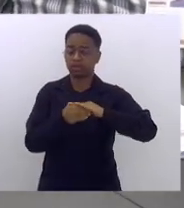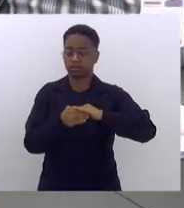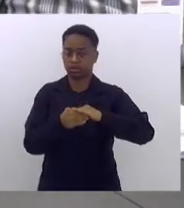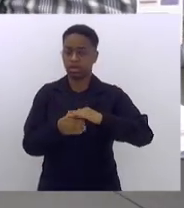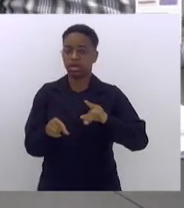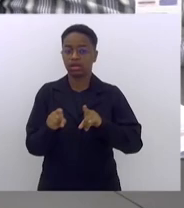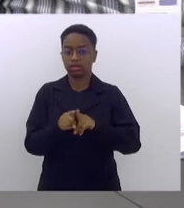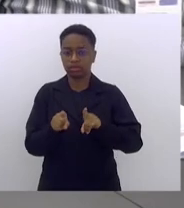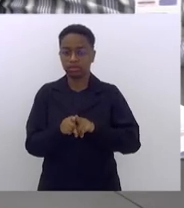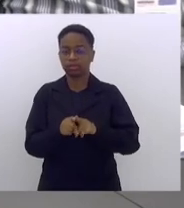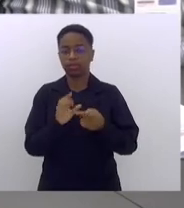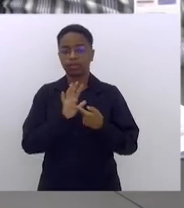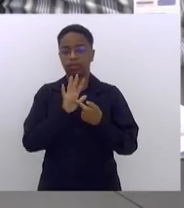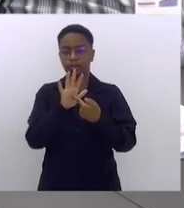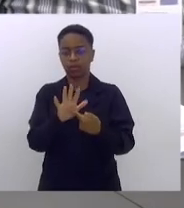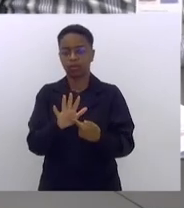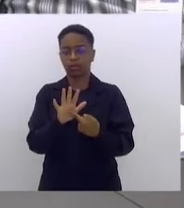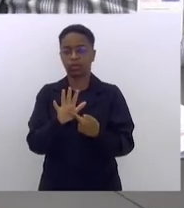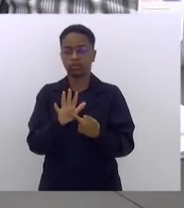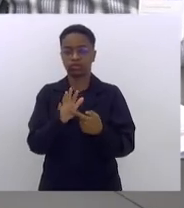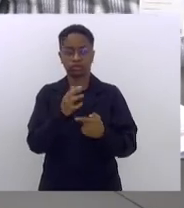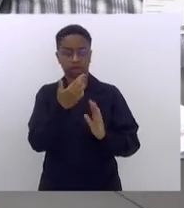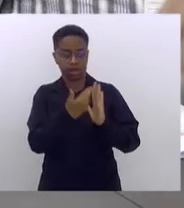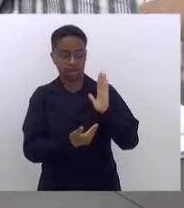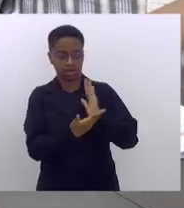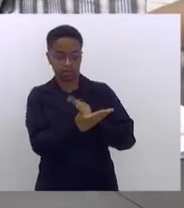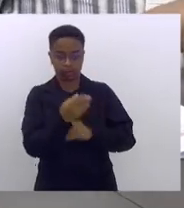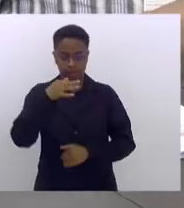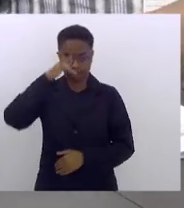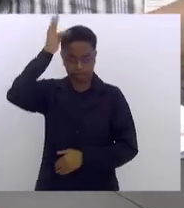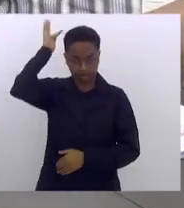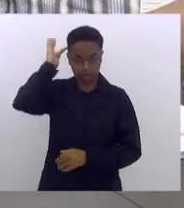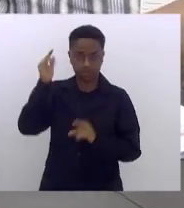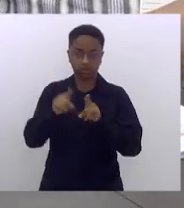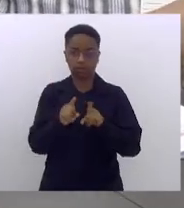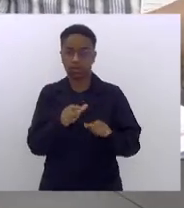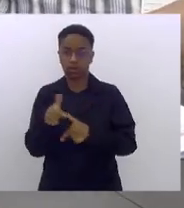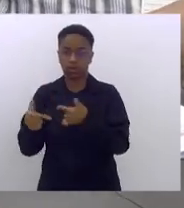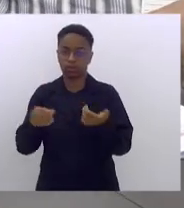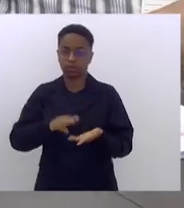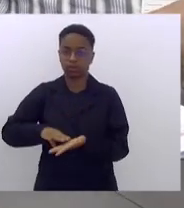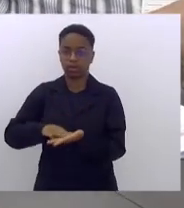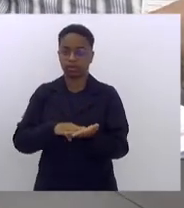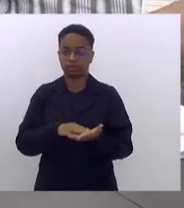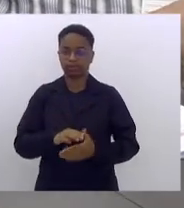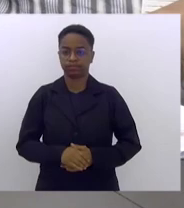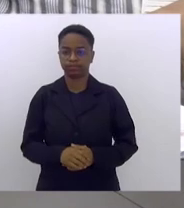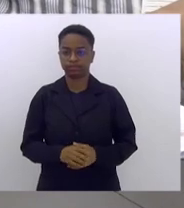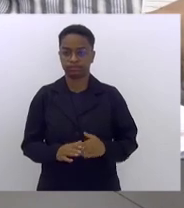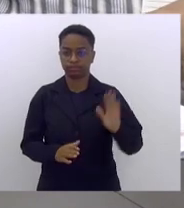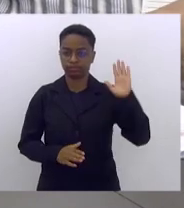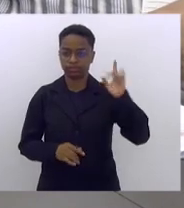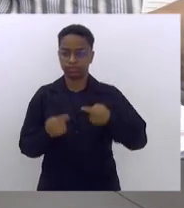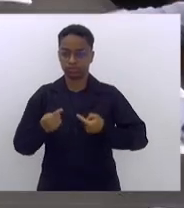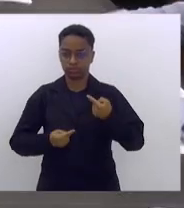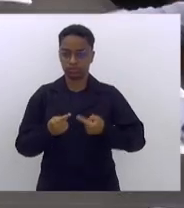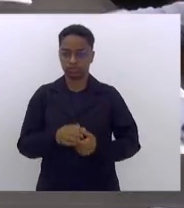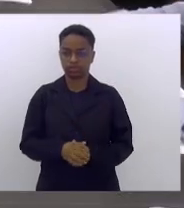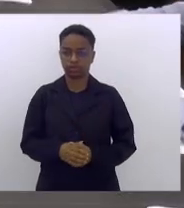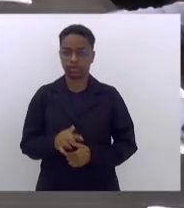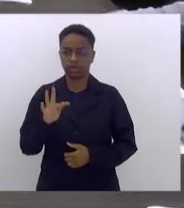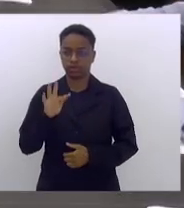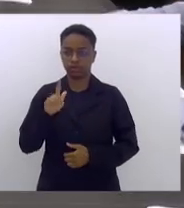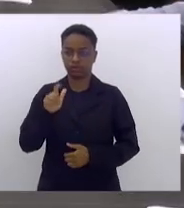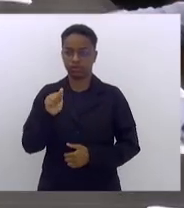e apresentá-la ao relator Fred Pacheco e a todos membros da comissão. Para discutir. Para discutir, deputado Flávio Serafini,